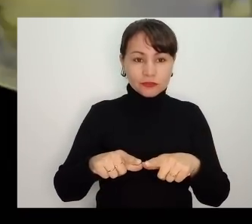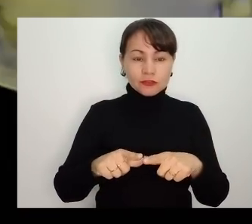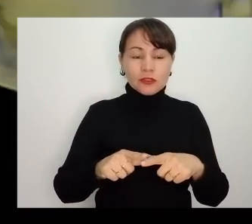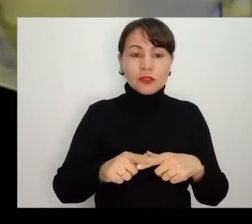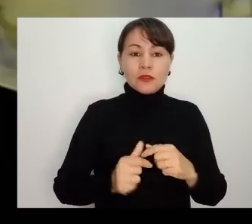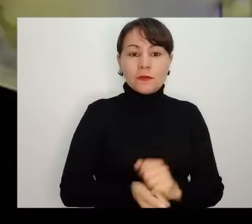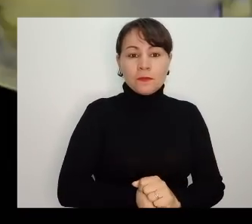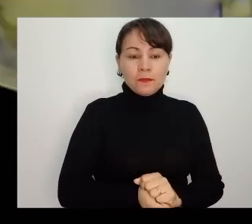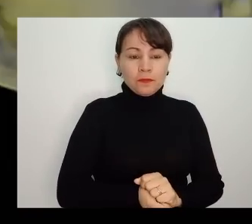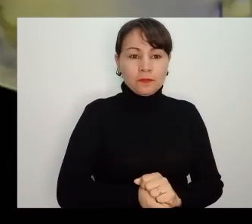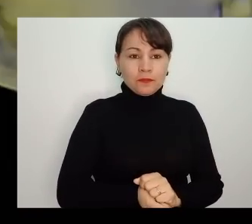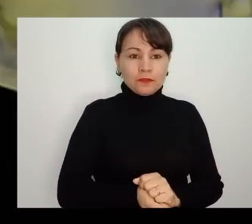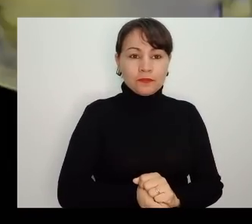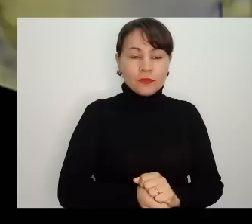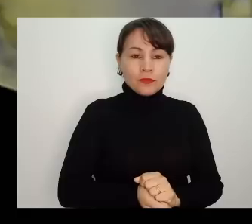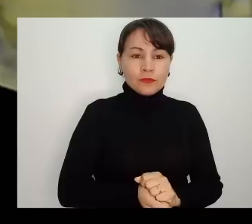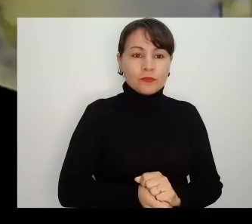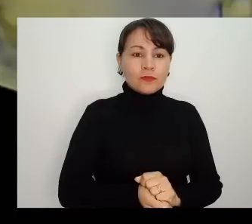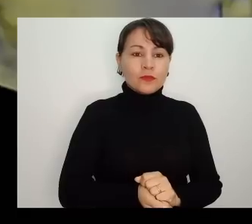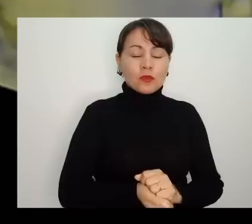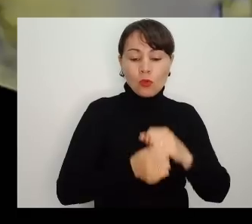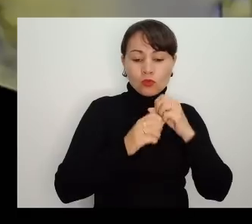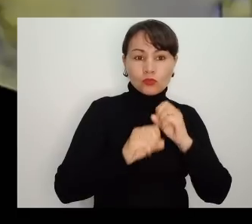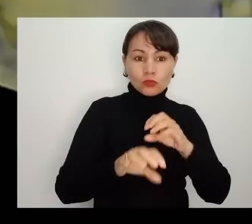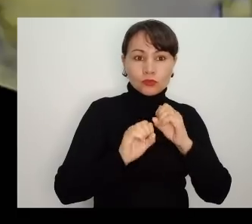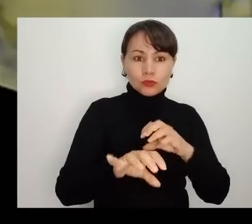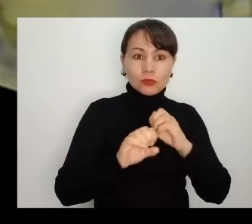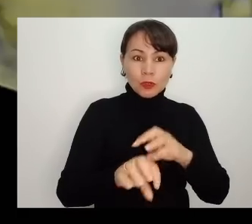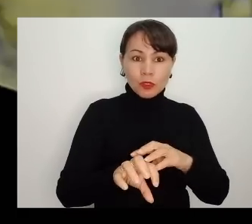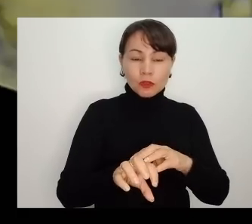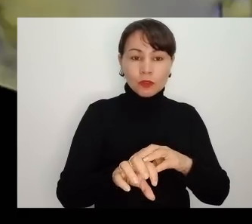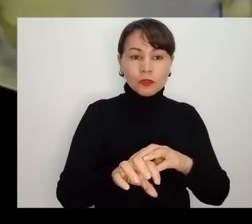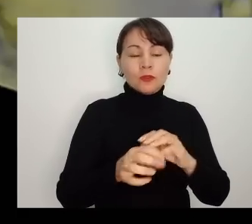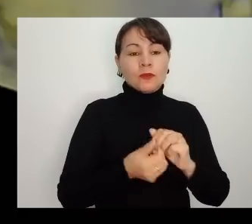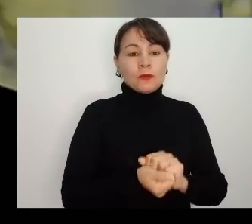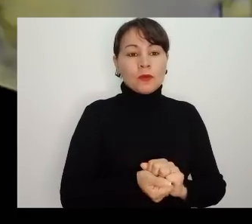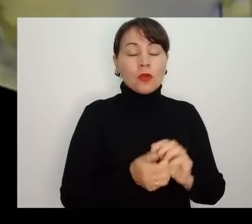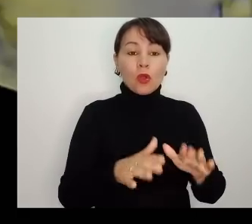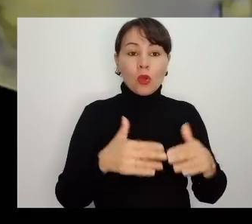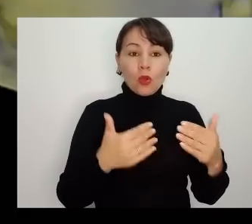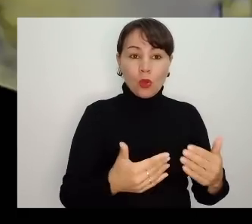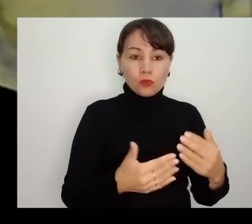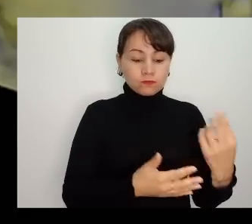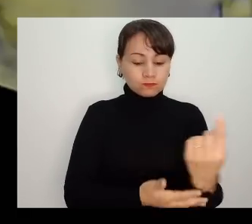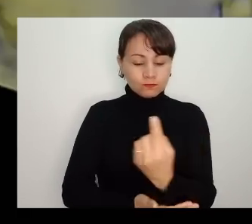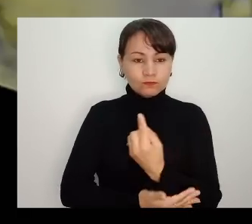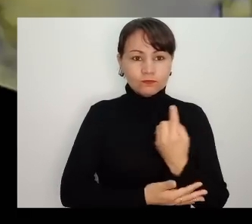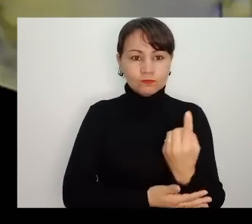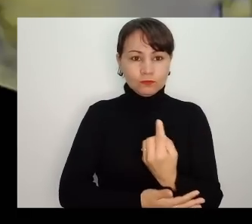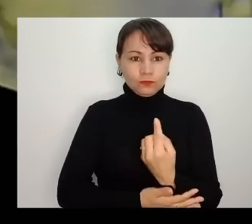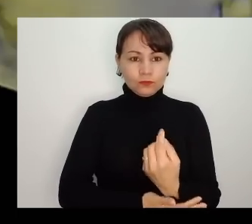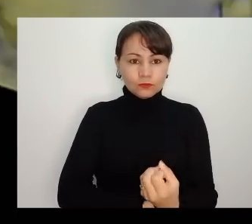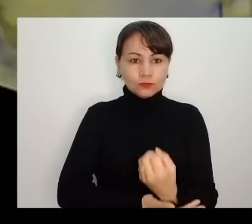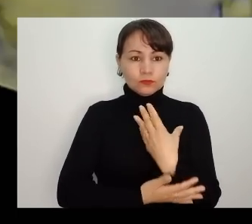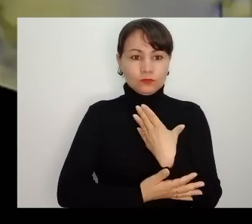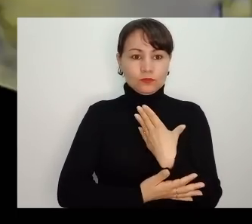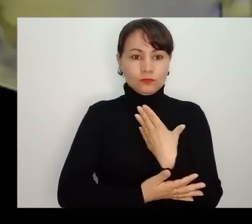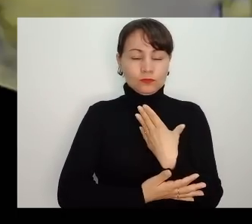via transpessoal, que é através do ensinamento, ou